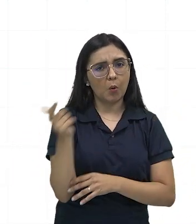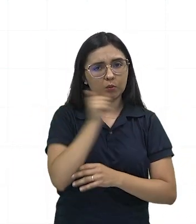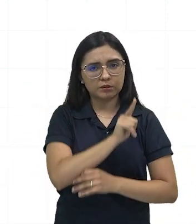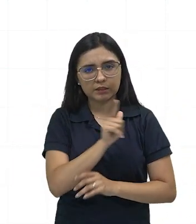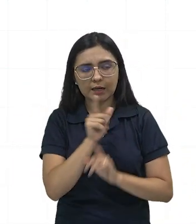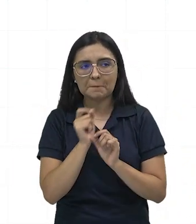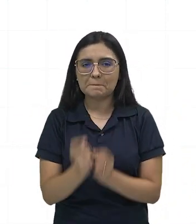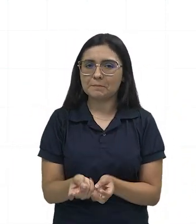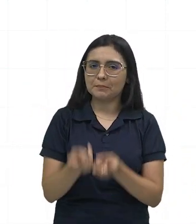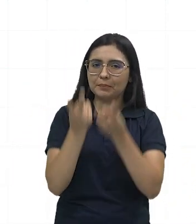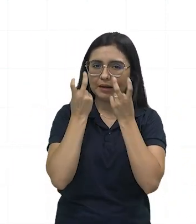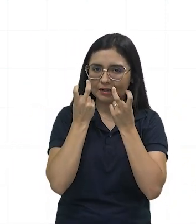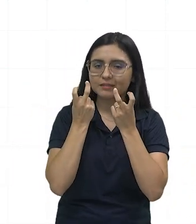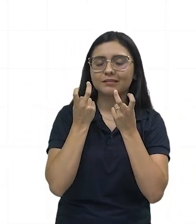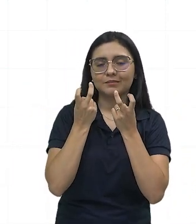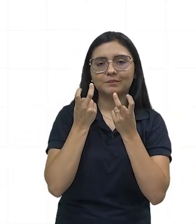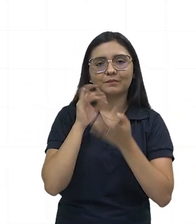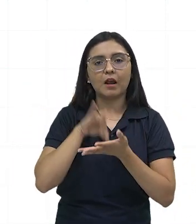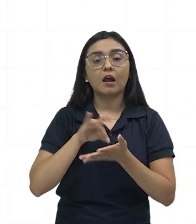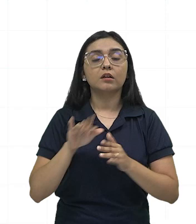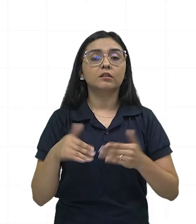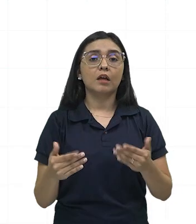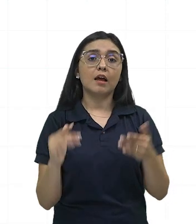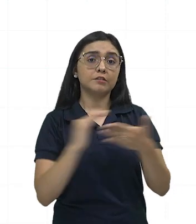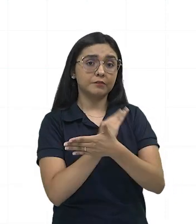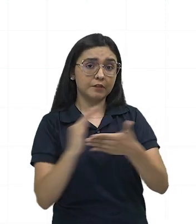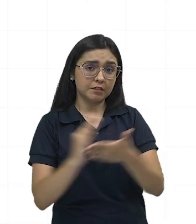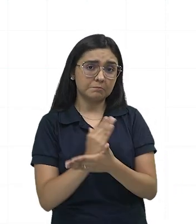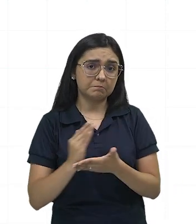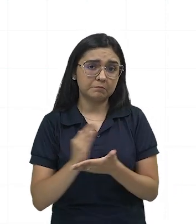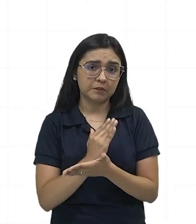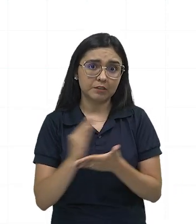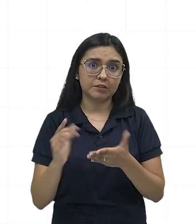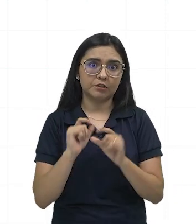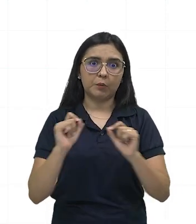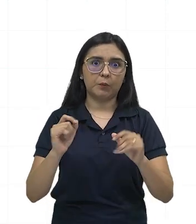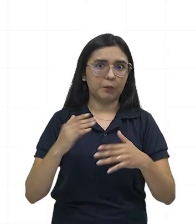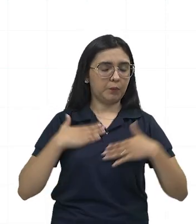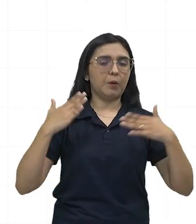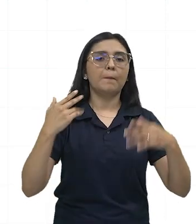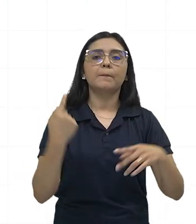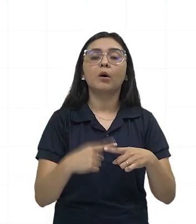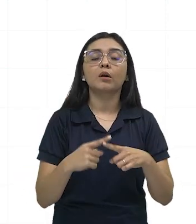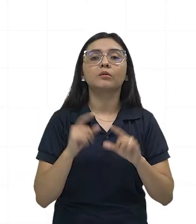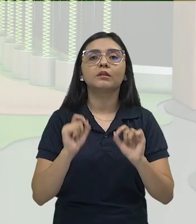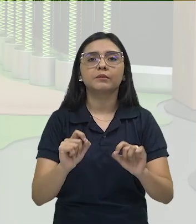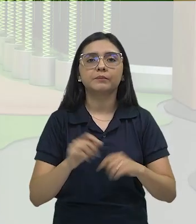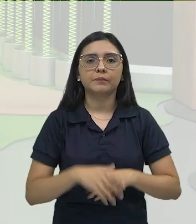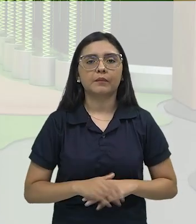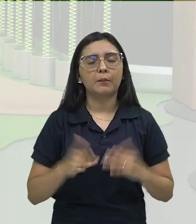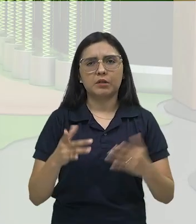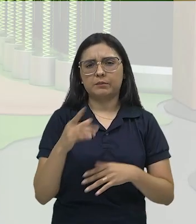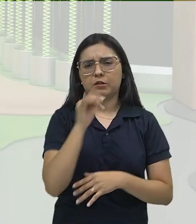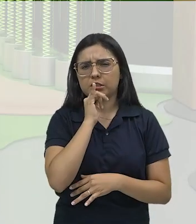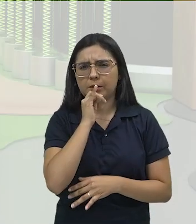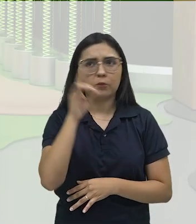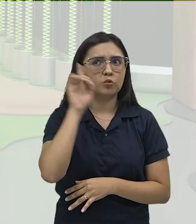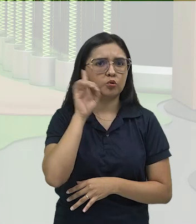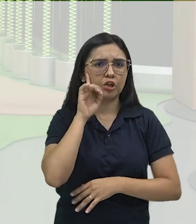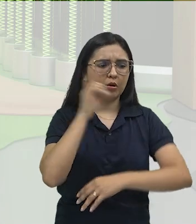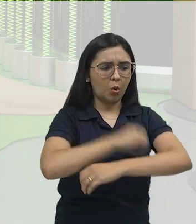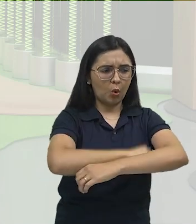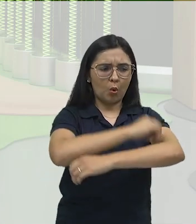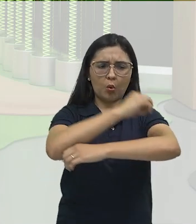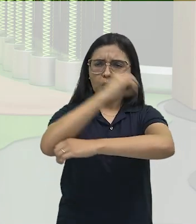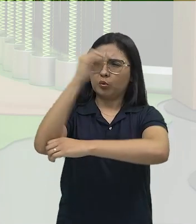consegue observar isso. Às vezes, a gente até se assusta, porque até mesmo num dia que